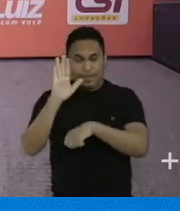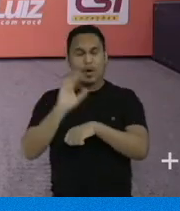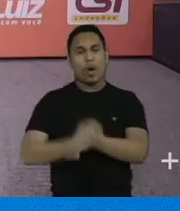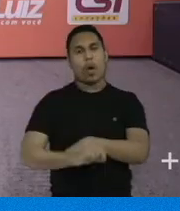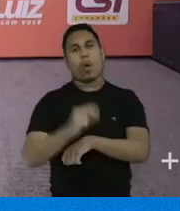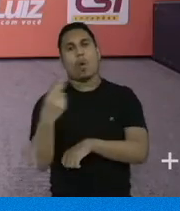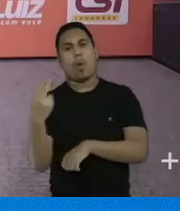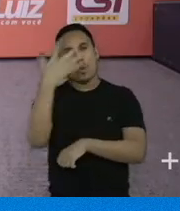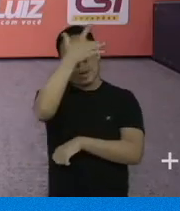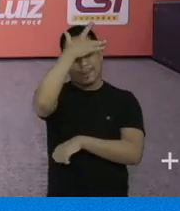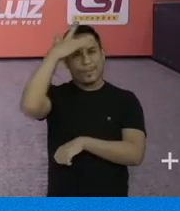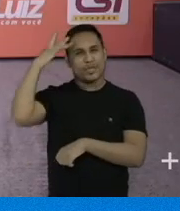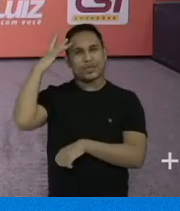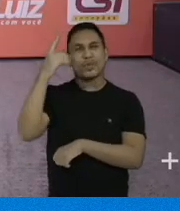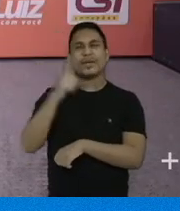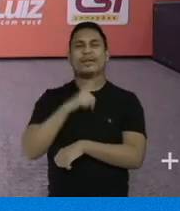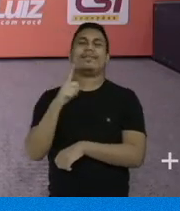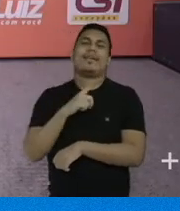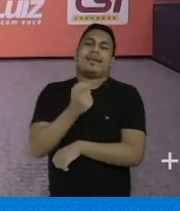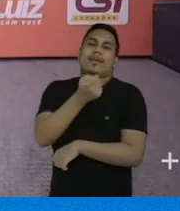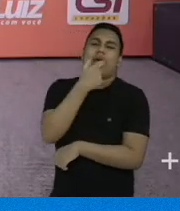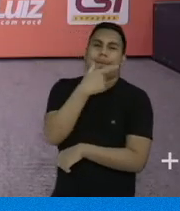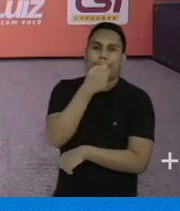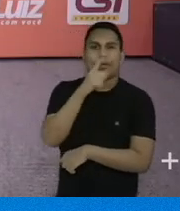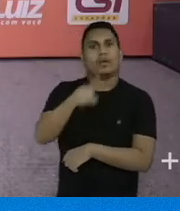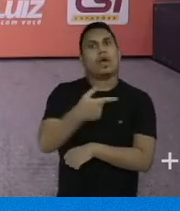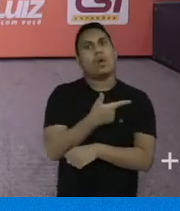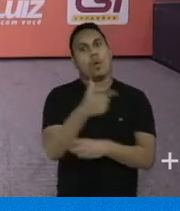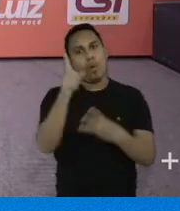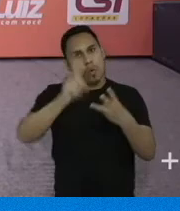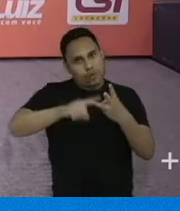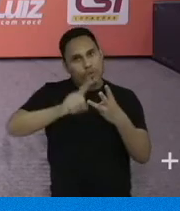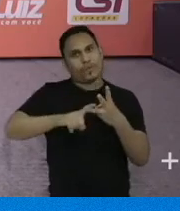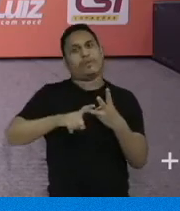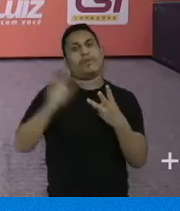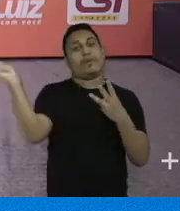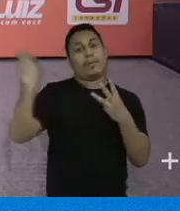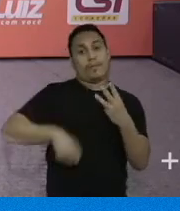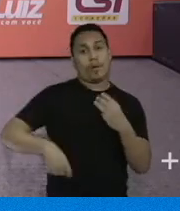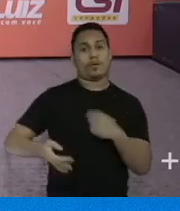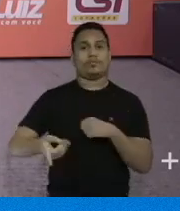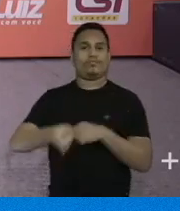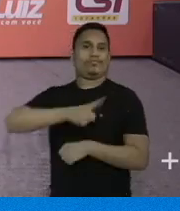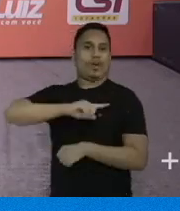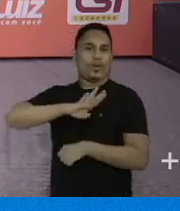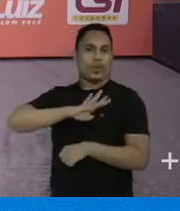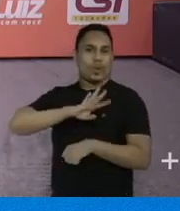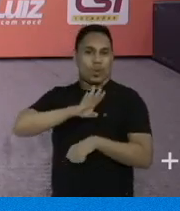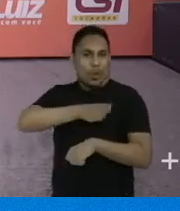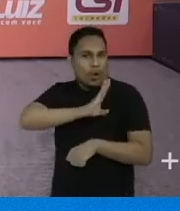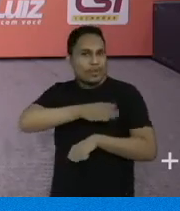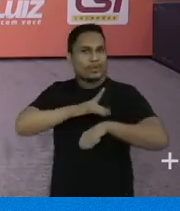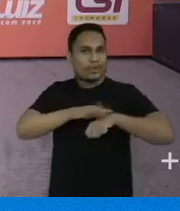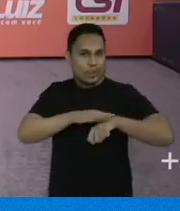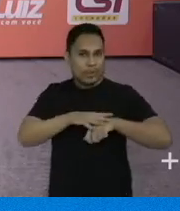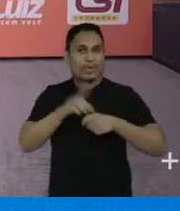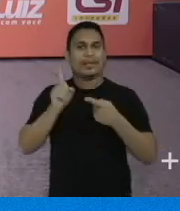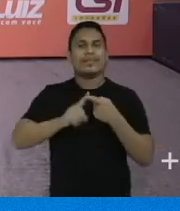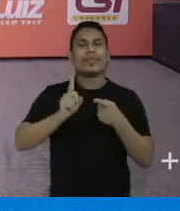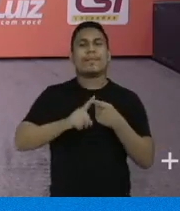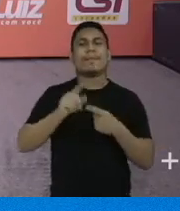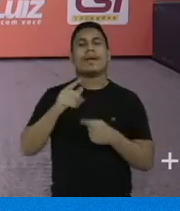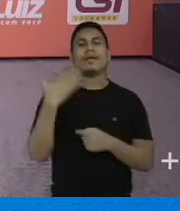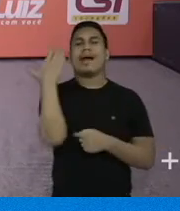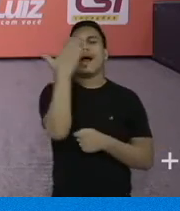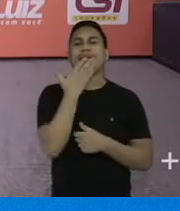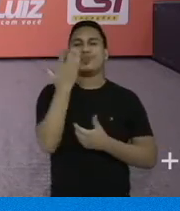tratar triglicerídeos, é um outro critério. As pessoas que têm uma glicemia aumentada, glicemias acima de